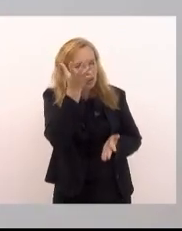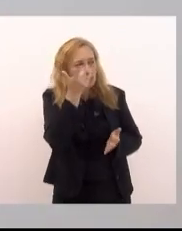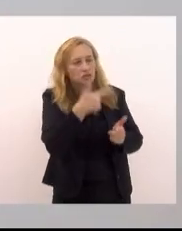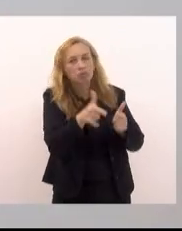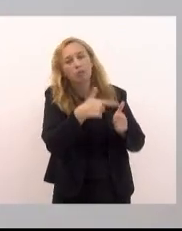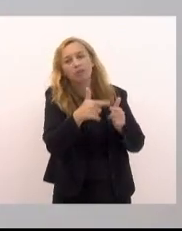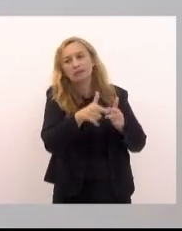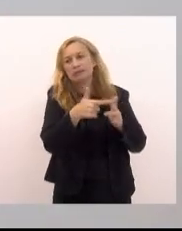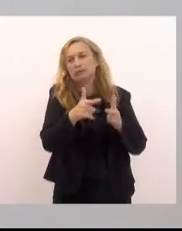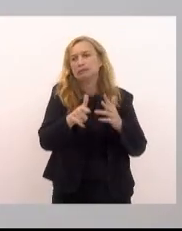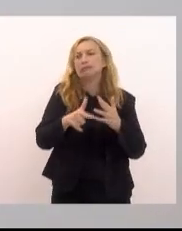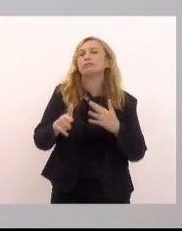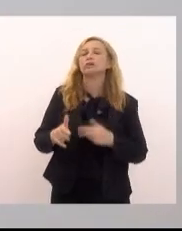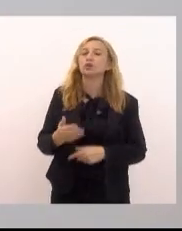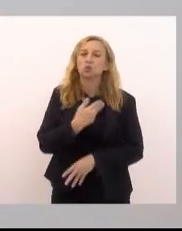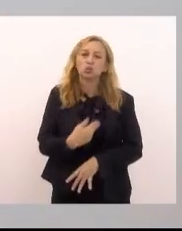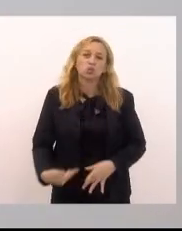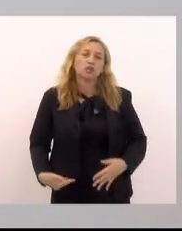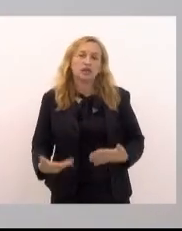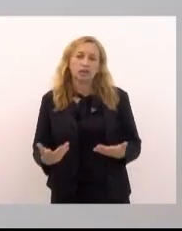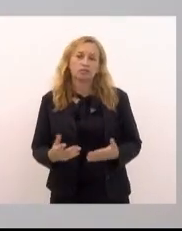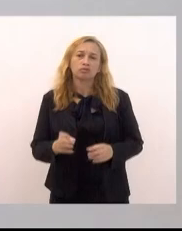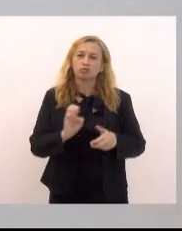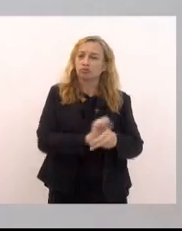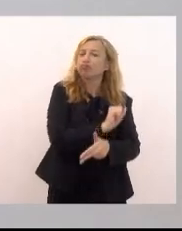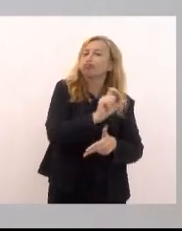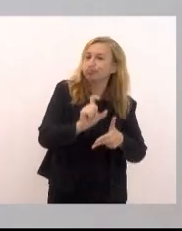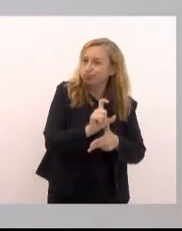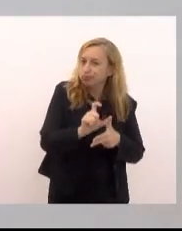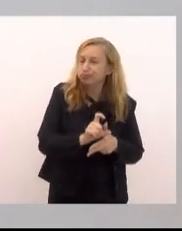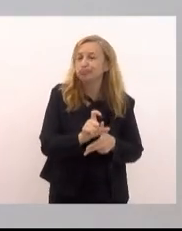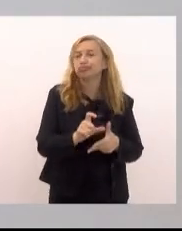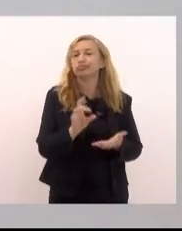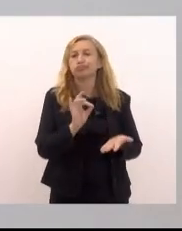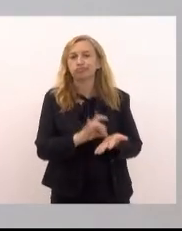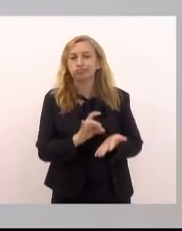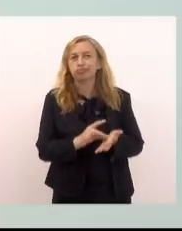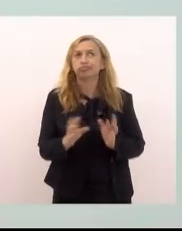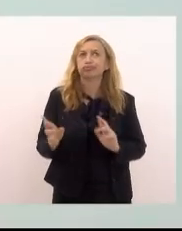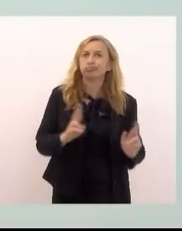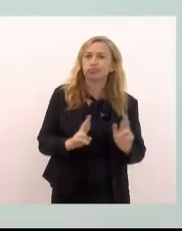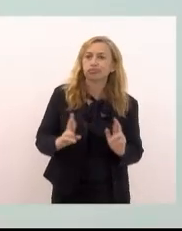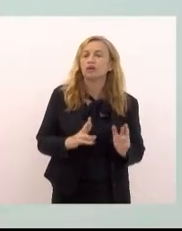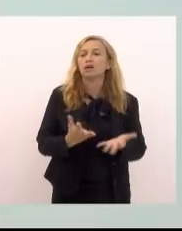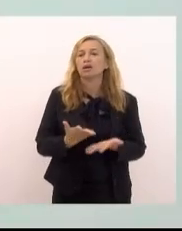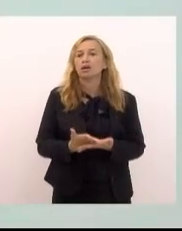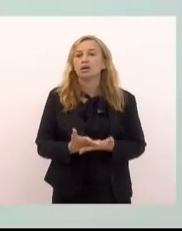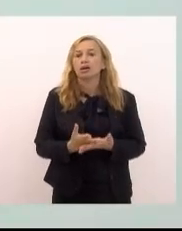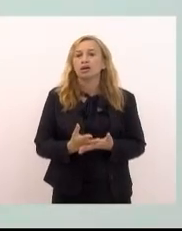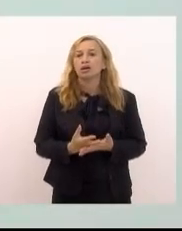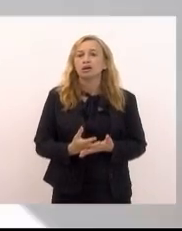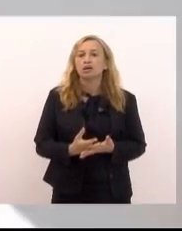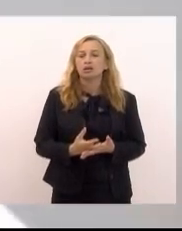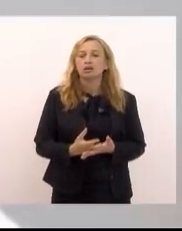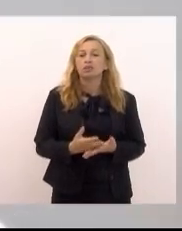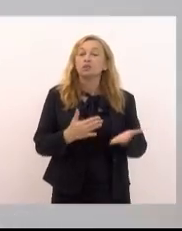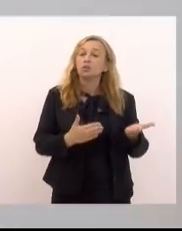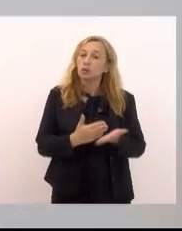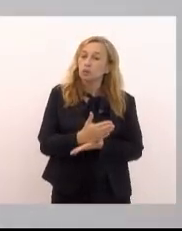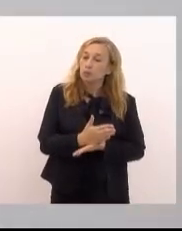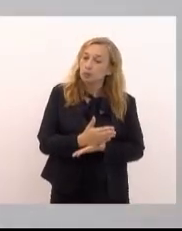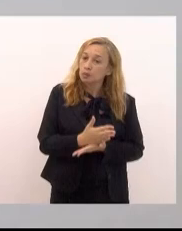O governo executivo realmente, em relação àquilo que tem sido